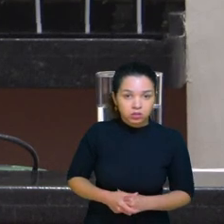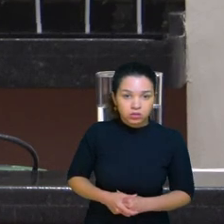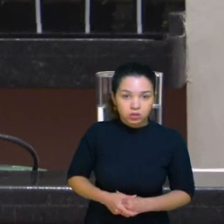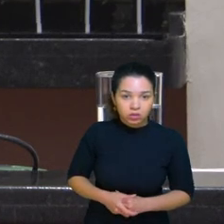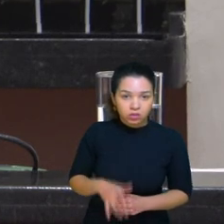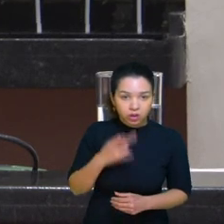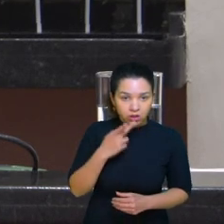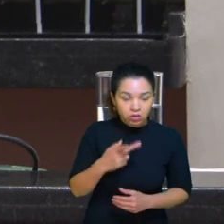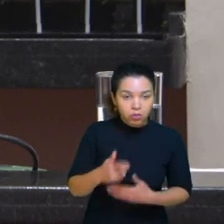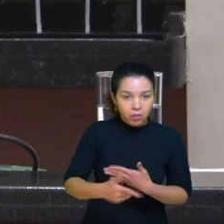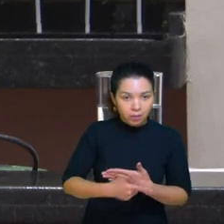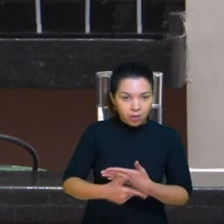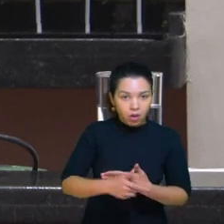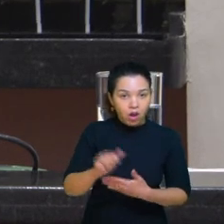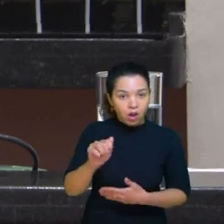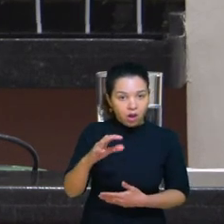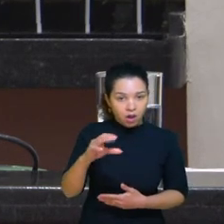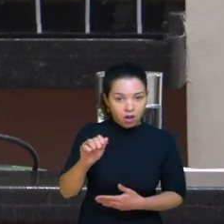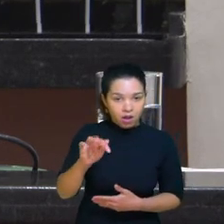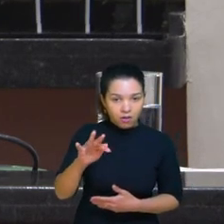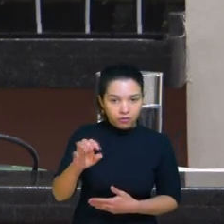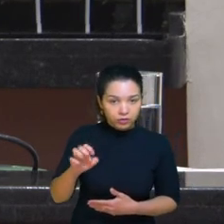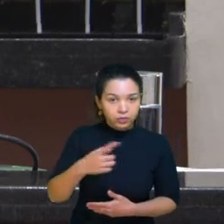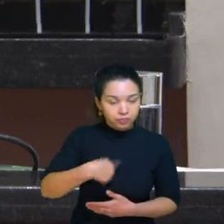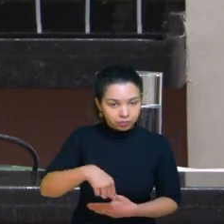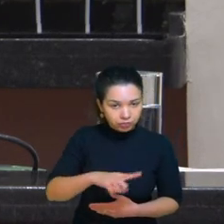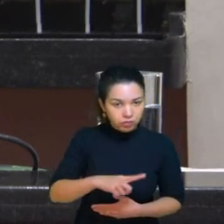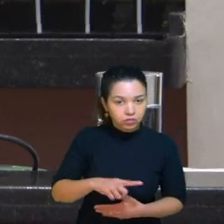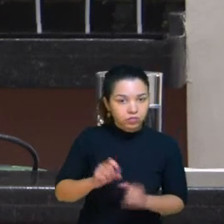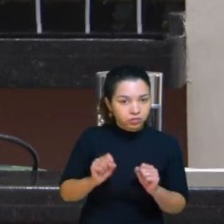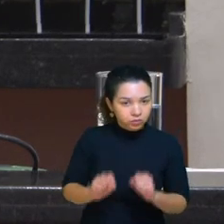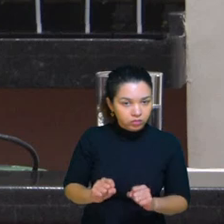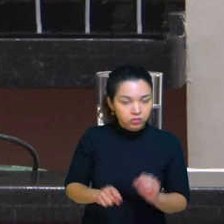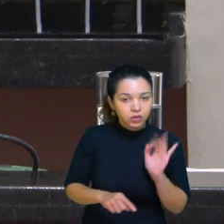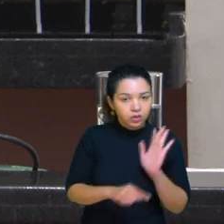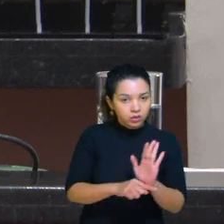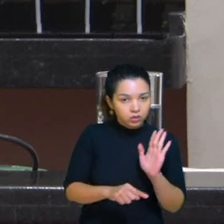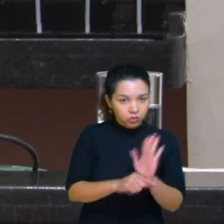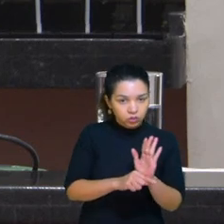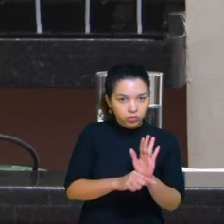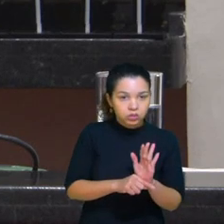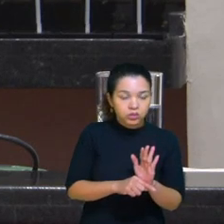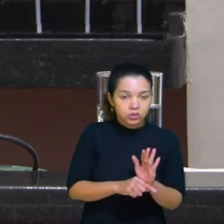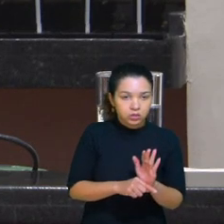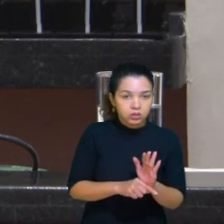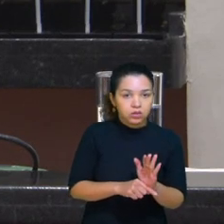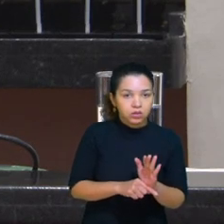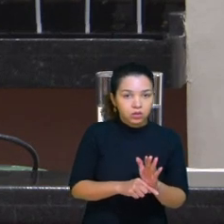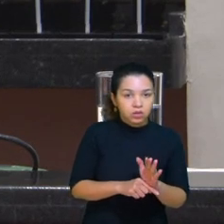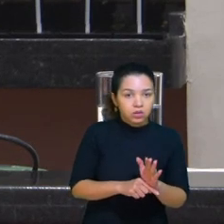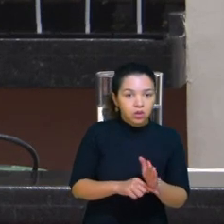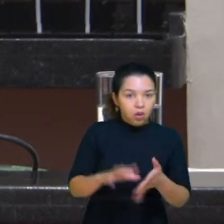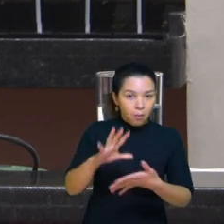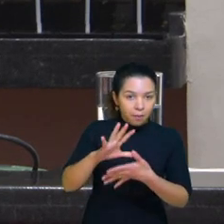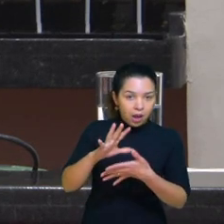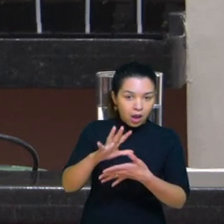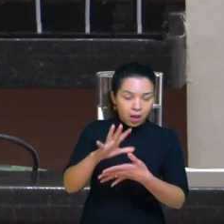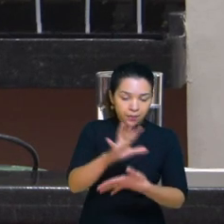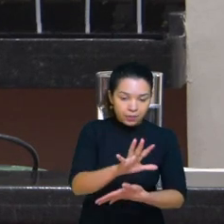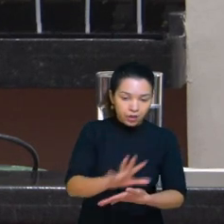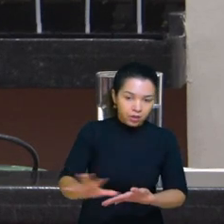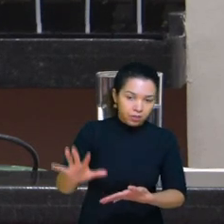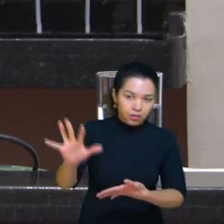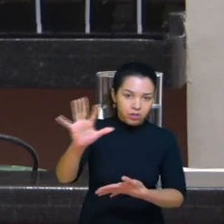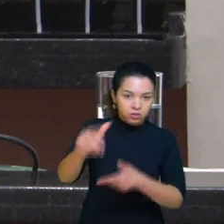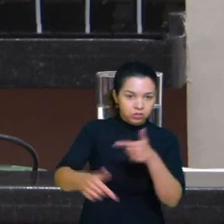papel da CAF nos colocamos à disposição para cont também nesse nesse mapeamento nesse trabalho isso pode ser feito com